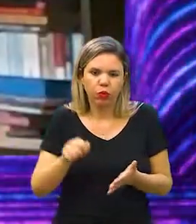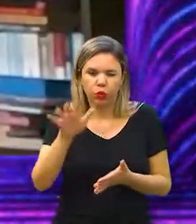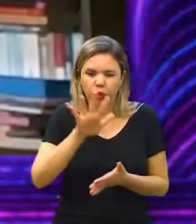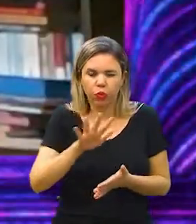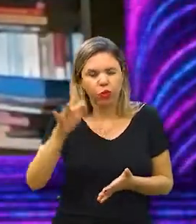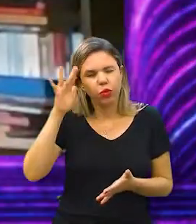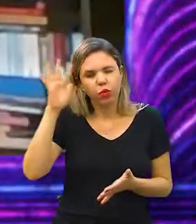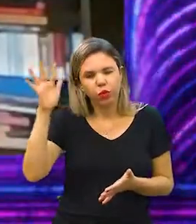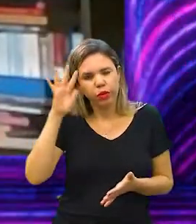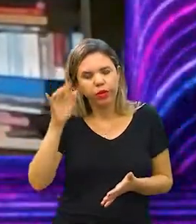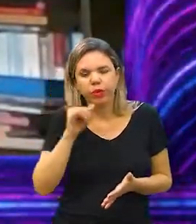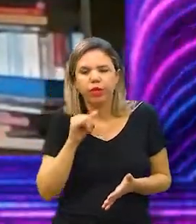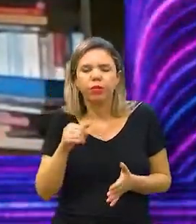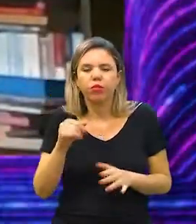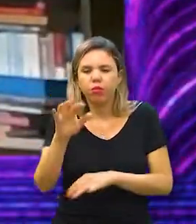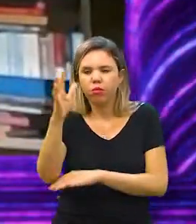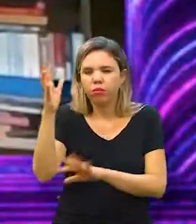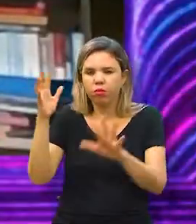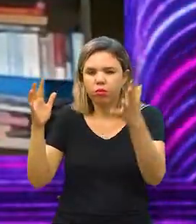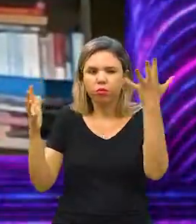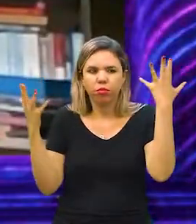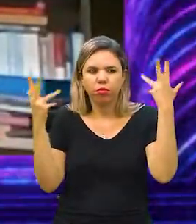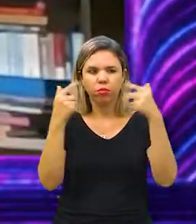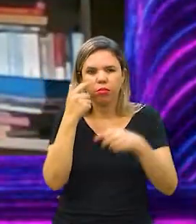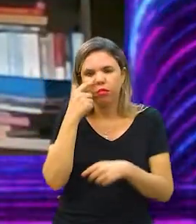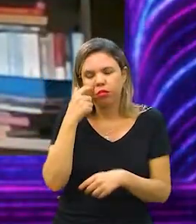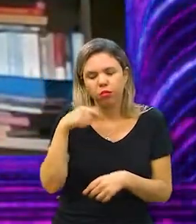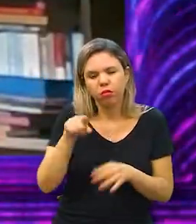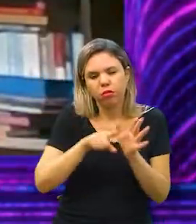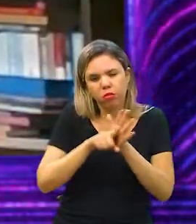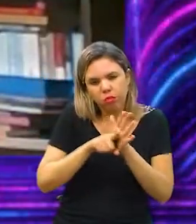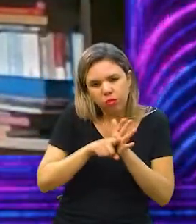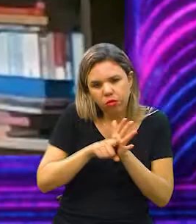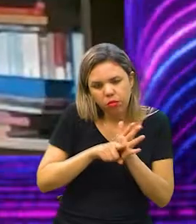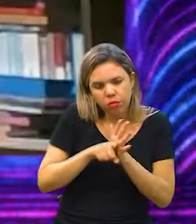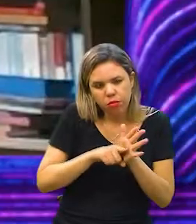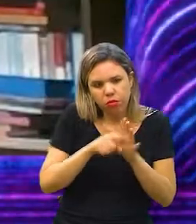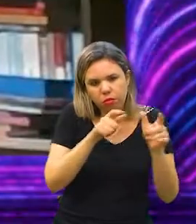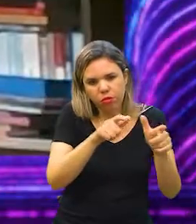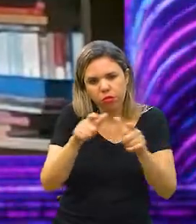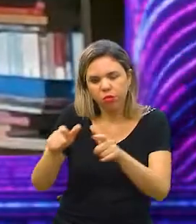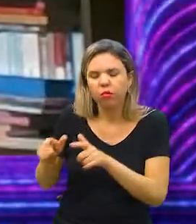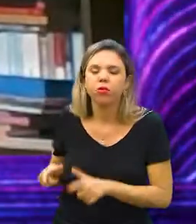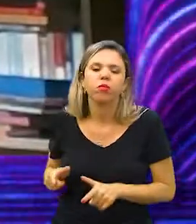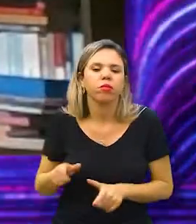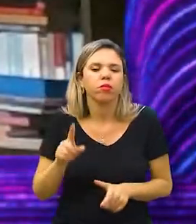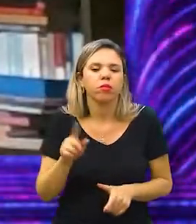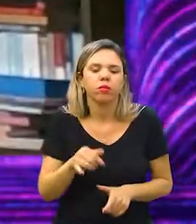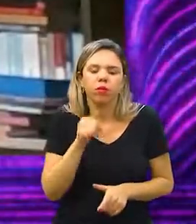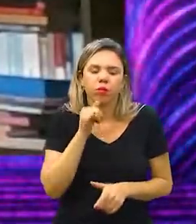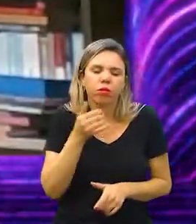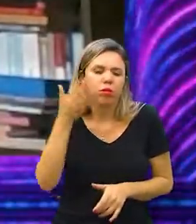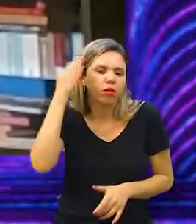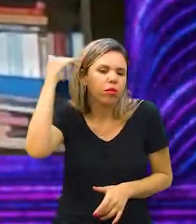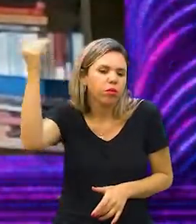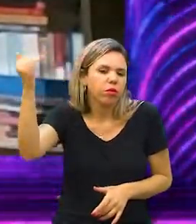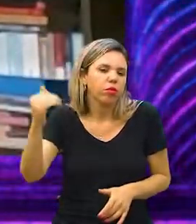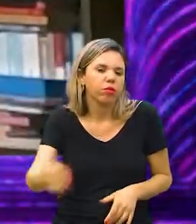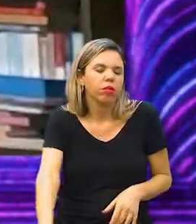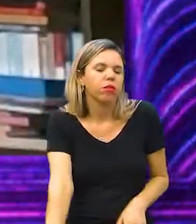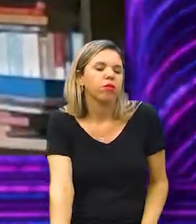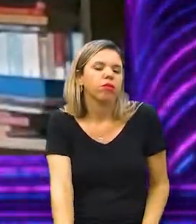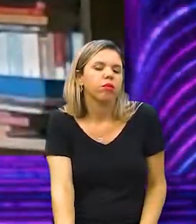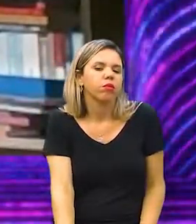cenário. Fui atrás das paisagens, fui atrás de locais que são muito famosos,